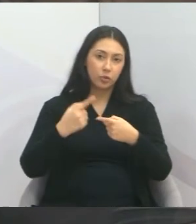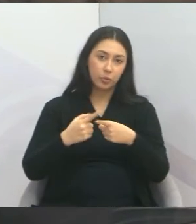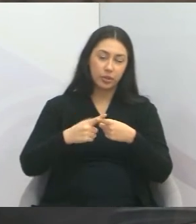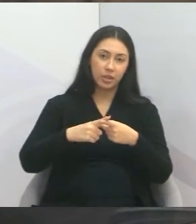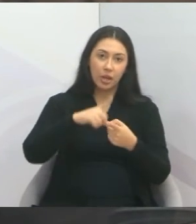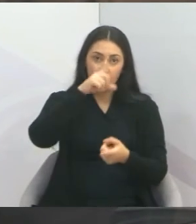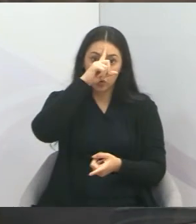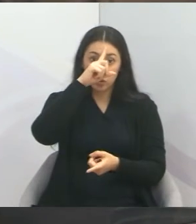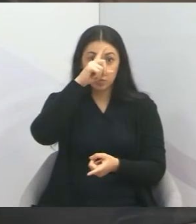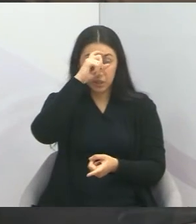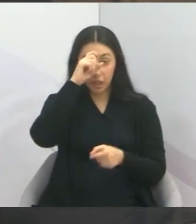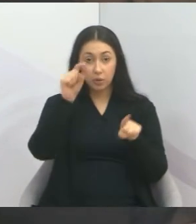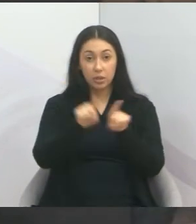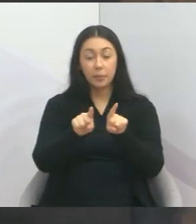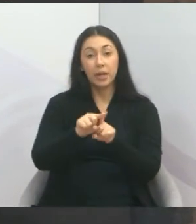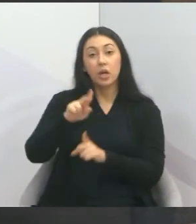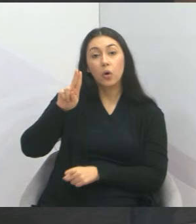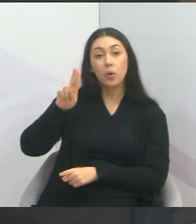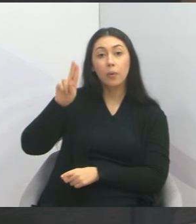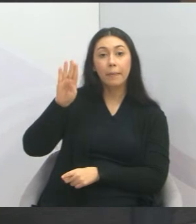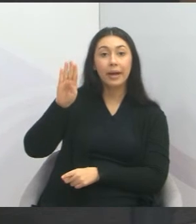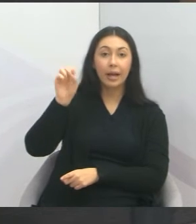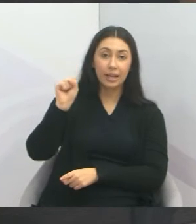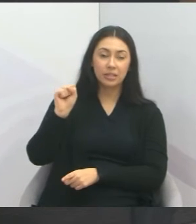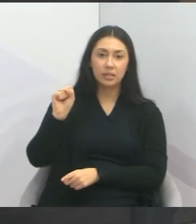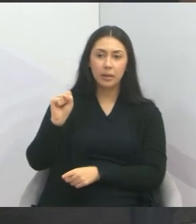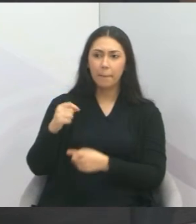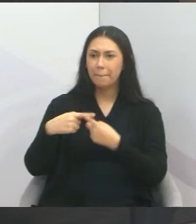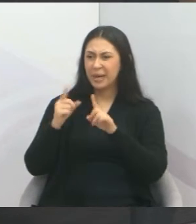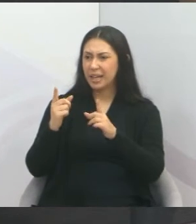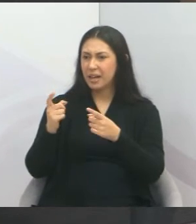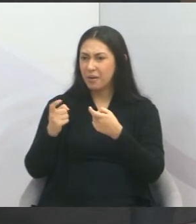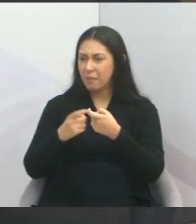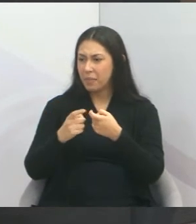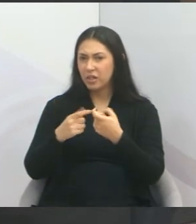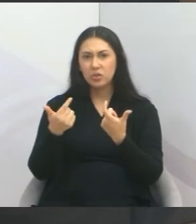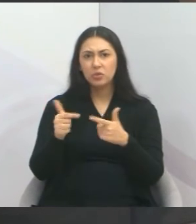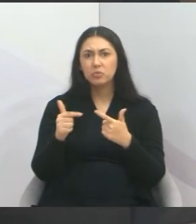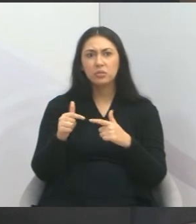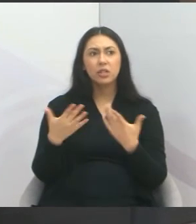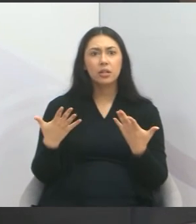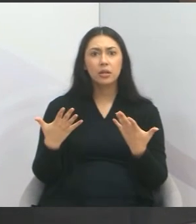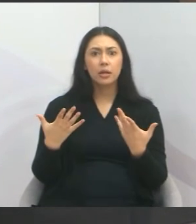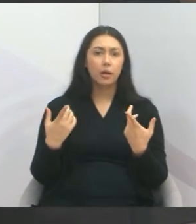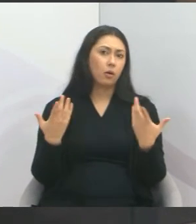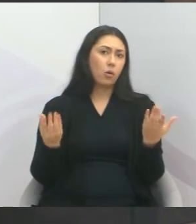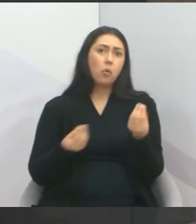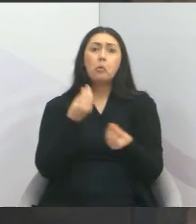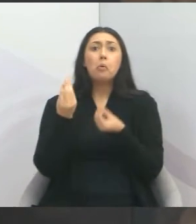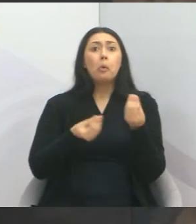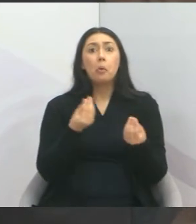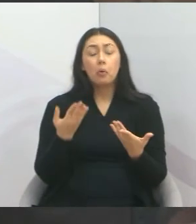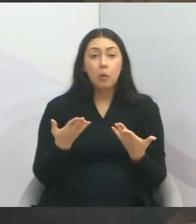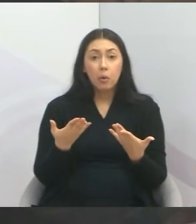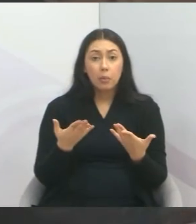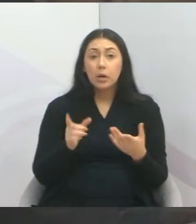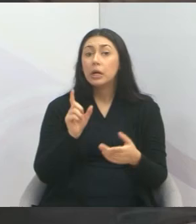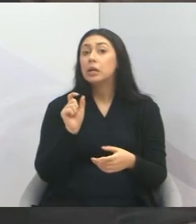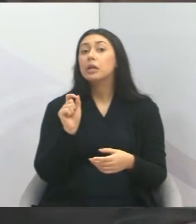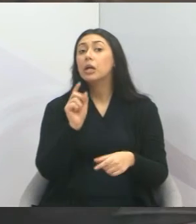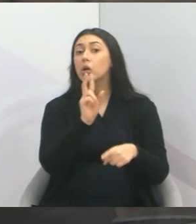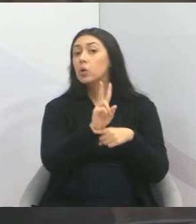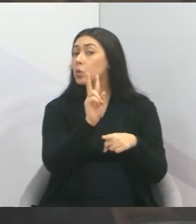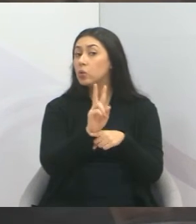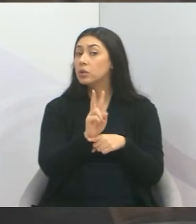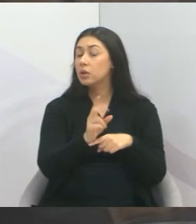hospital e posto de saúde sem médico vira hotel é porque quem das condutas todos são os importantes mas quem trata e da